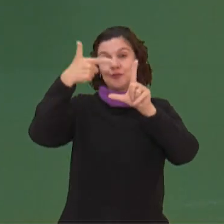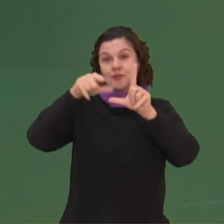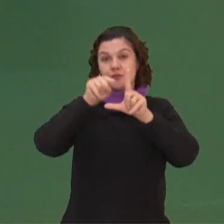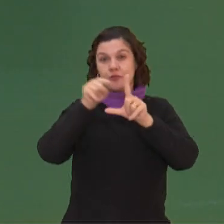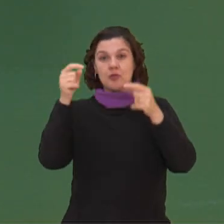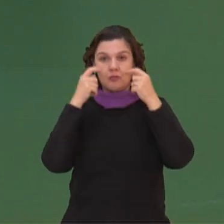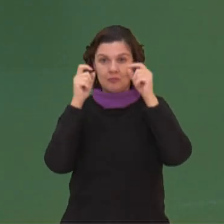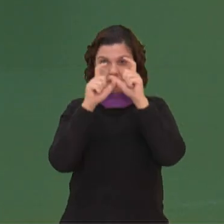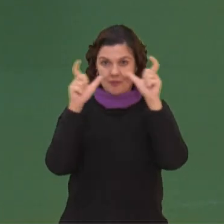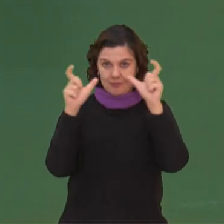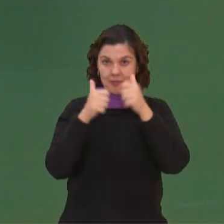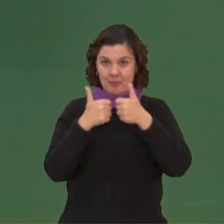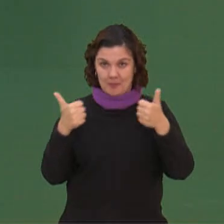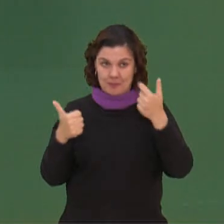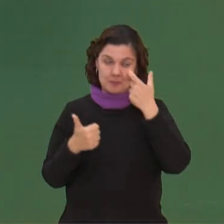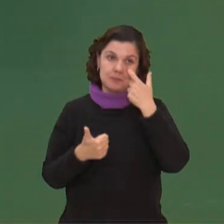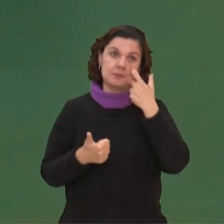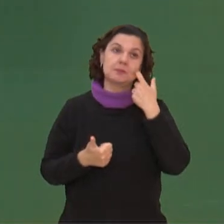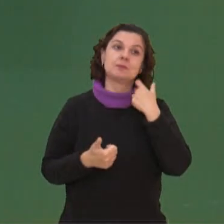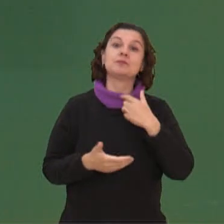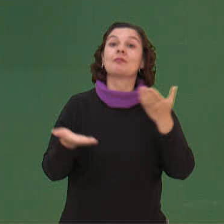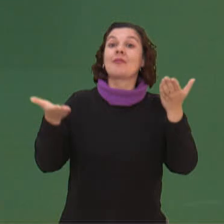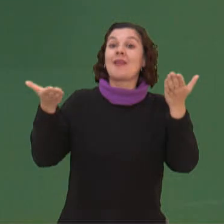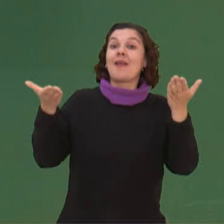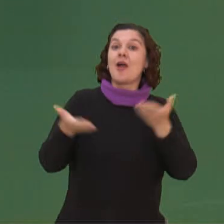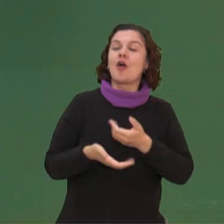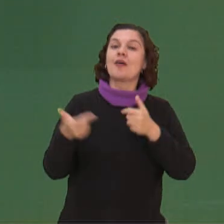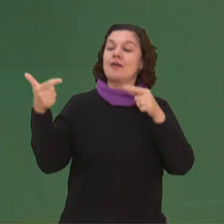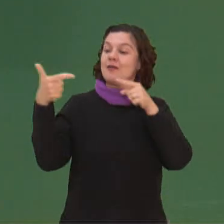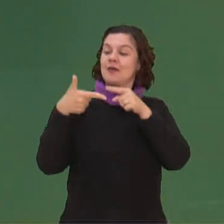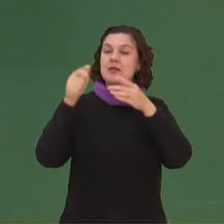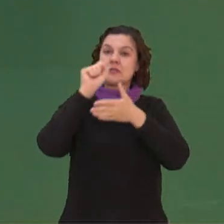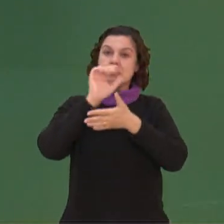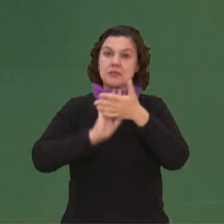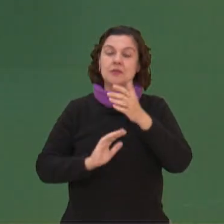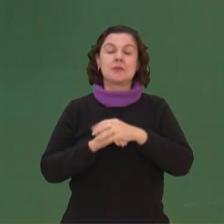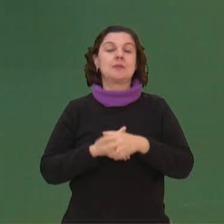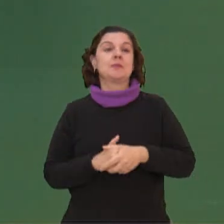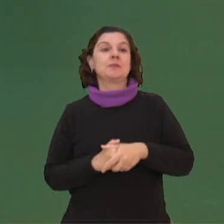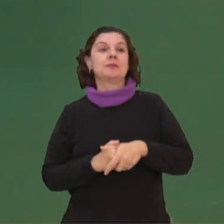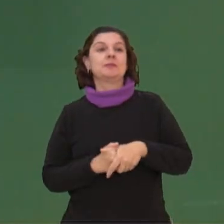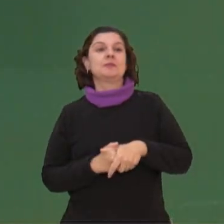Fique atento a esse detalhe. Esta atividade é fundamental. Vamos lá.